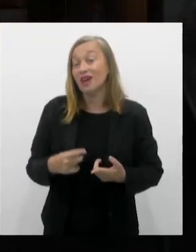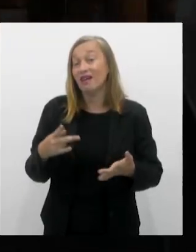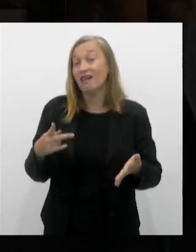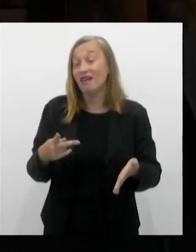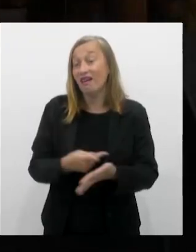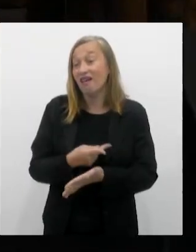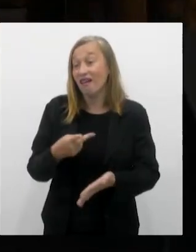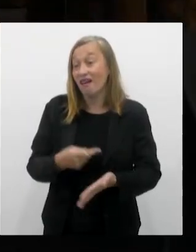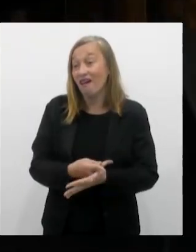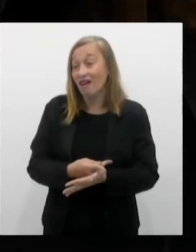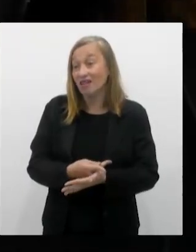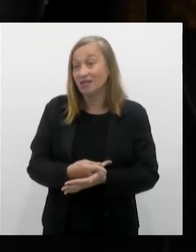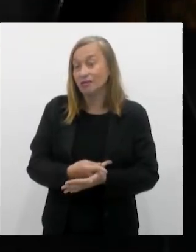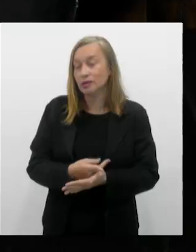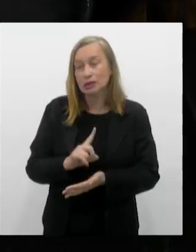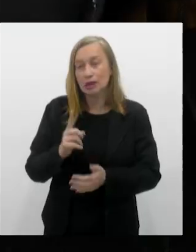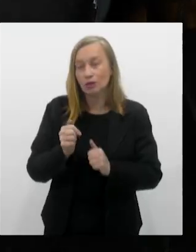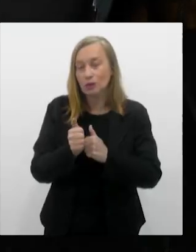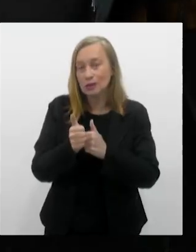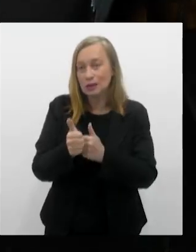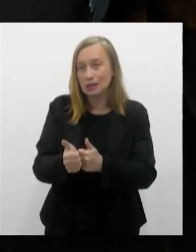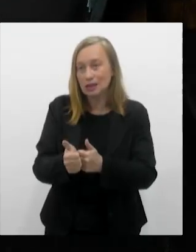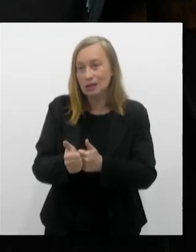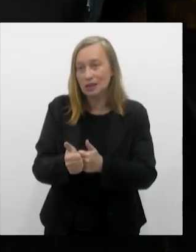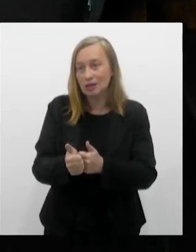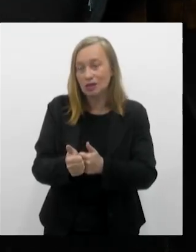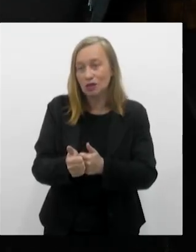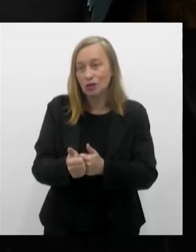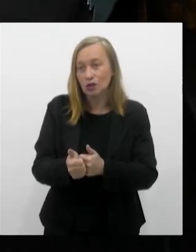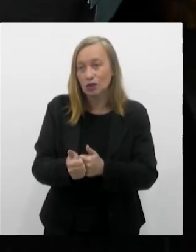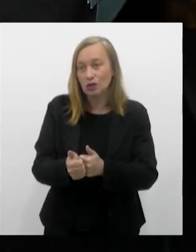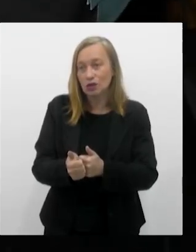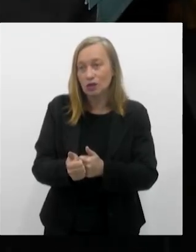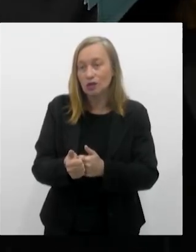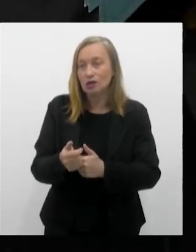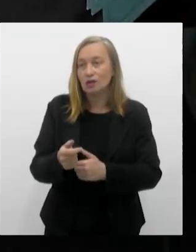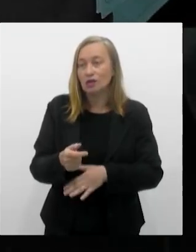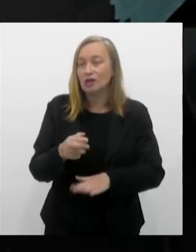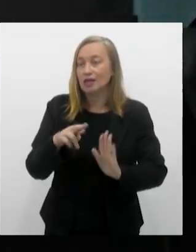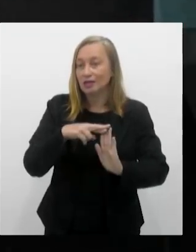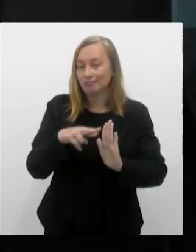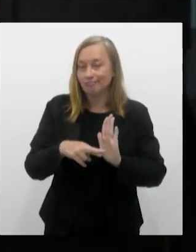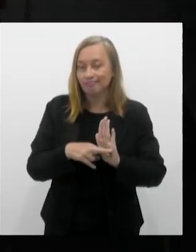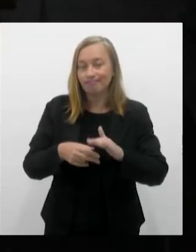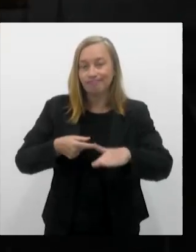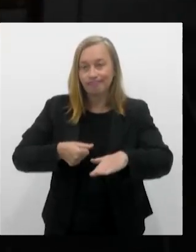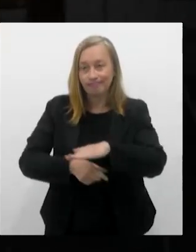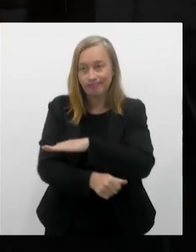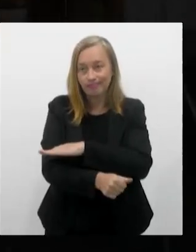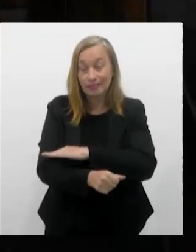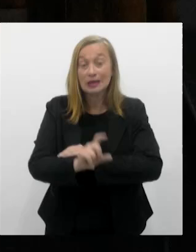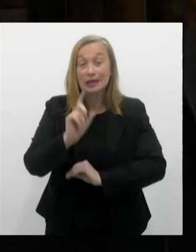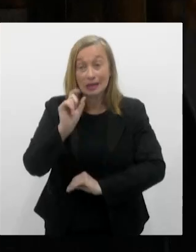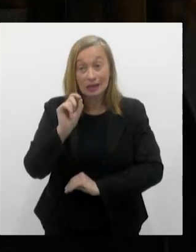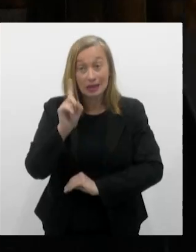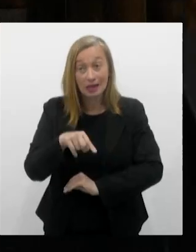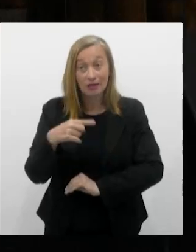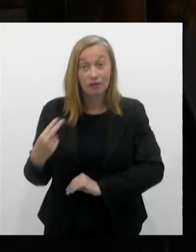imprevidentes. Não seguiram o ritual dos investimentos, que é